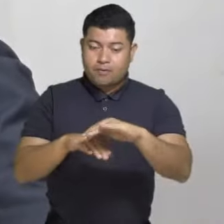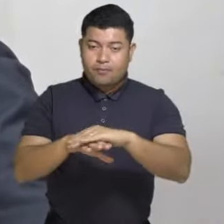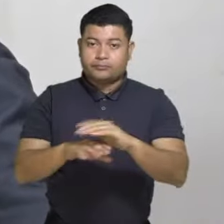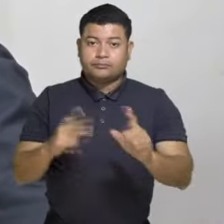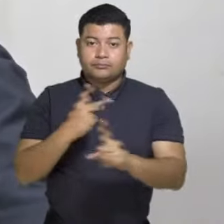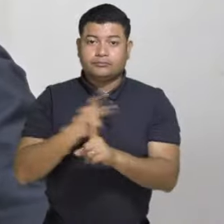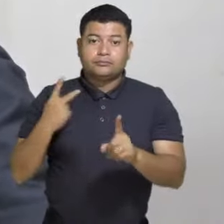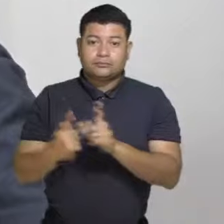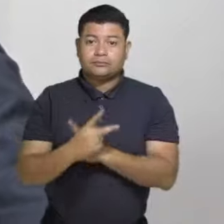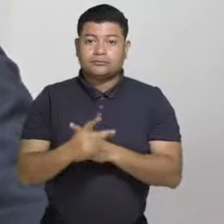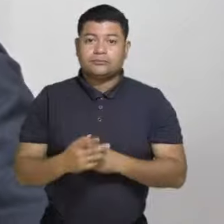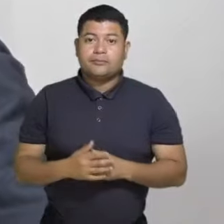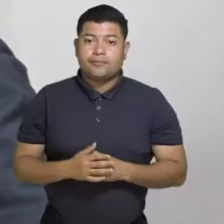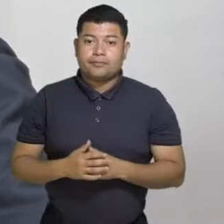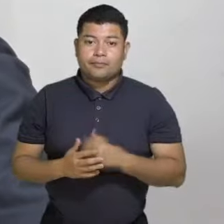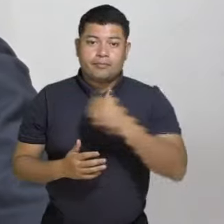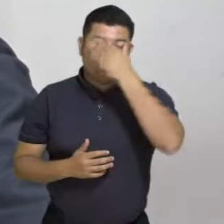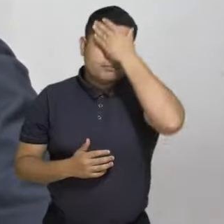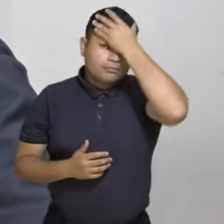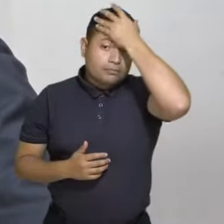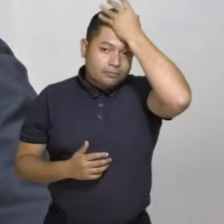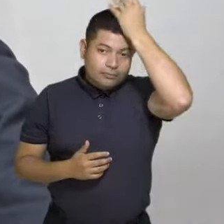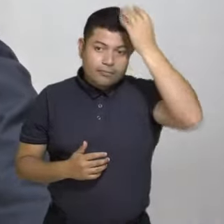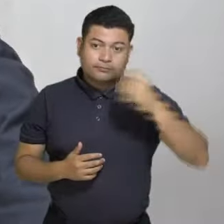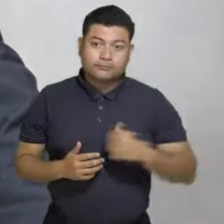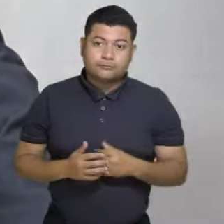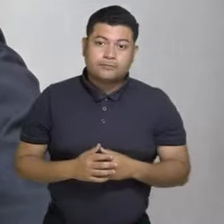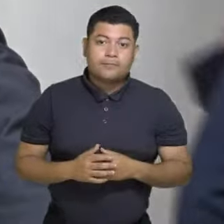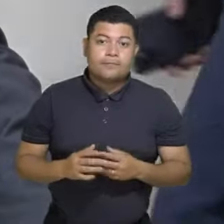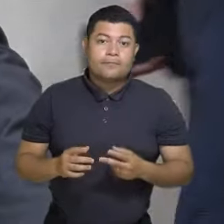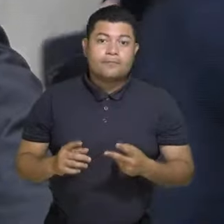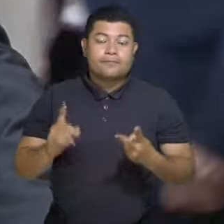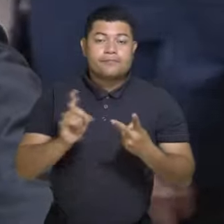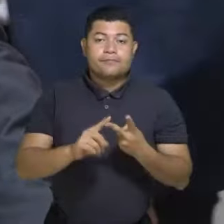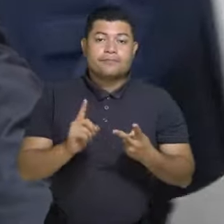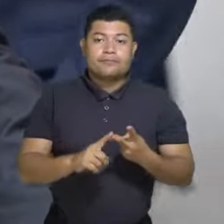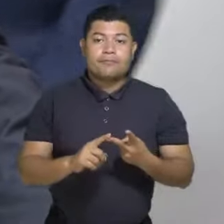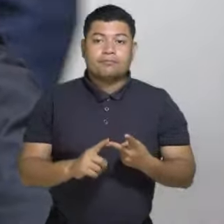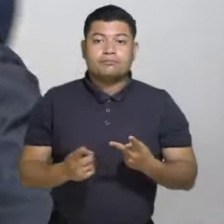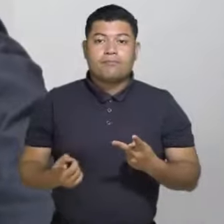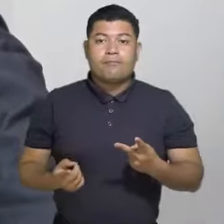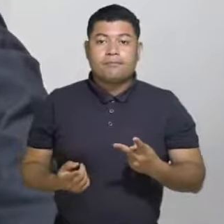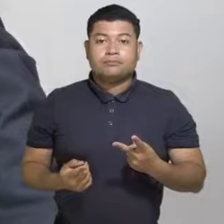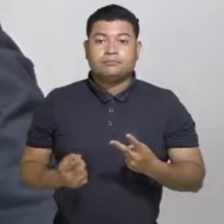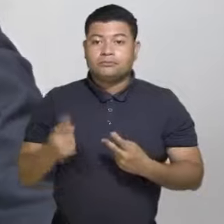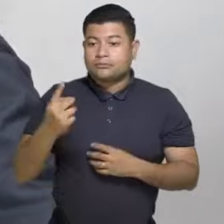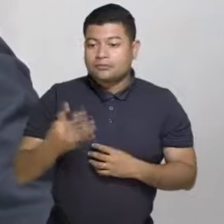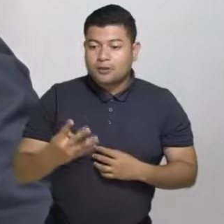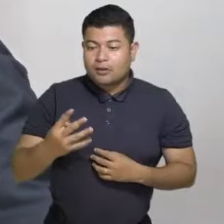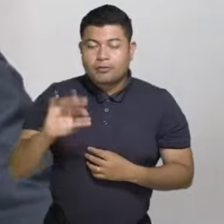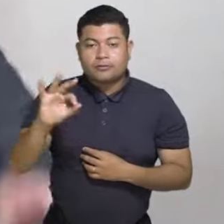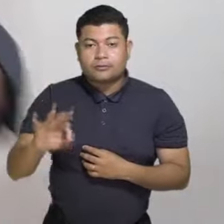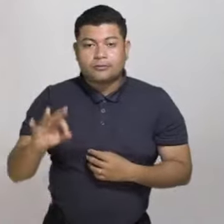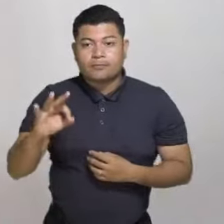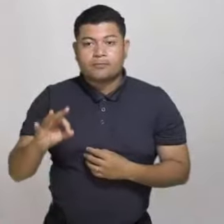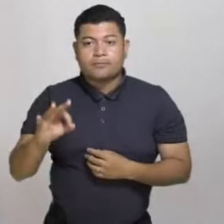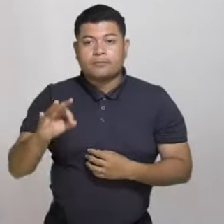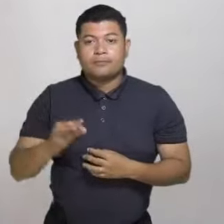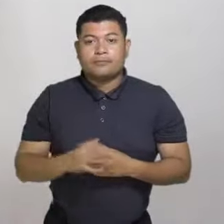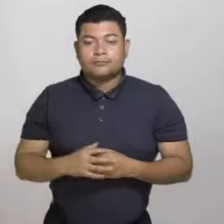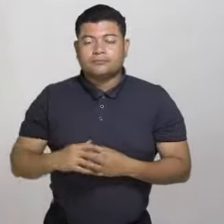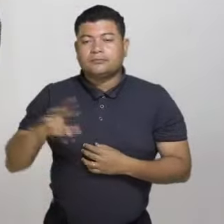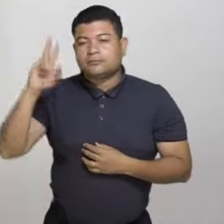previdenciário. Essa é uma. E a segunda, claro, são os 14%. Eu me